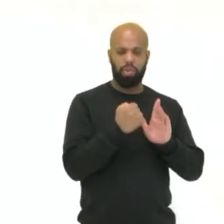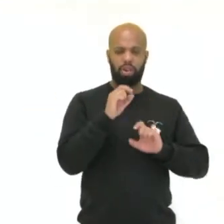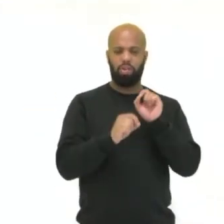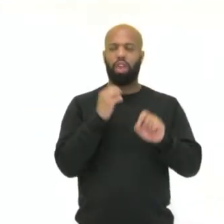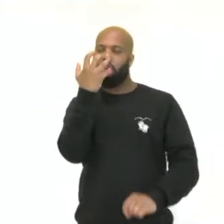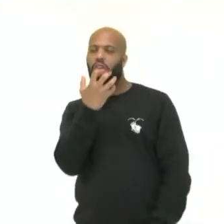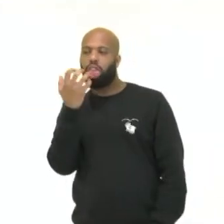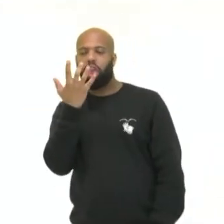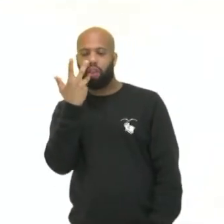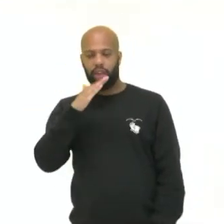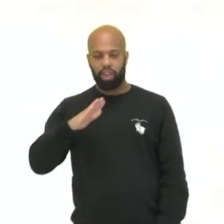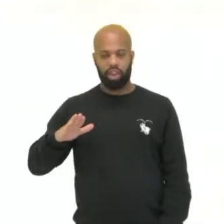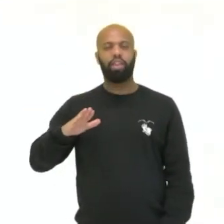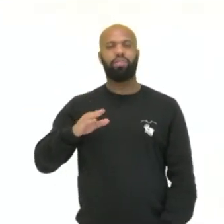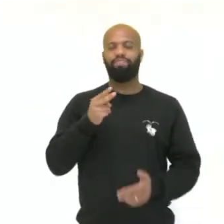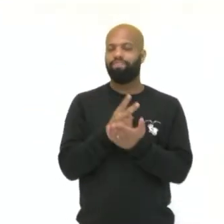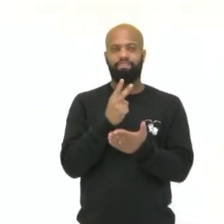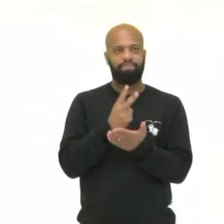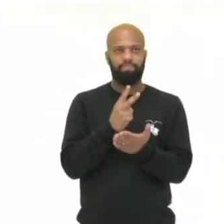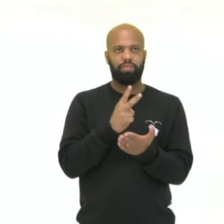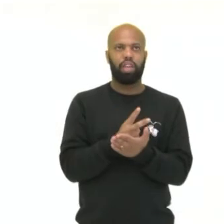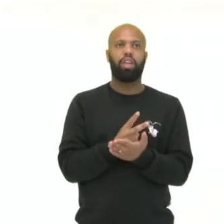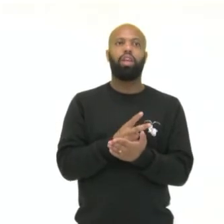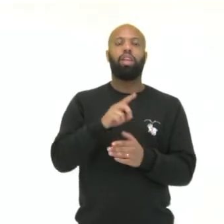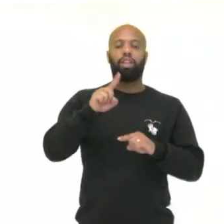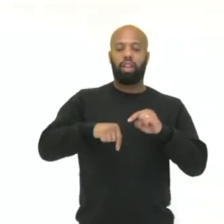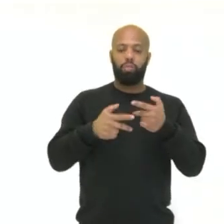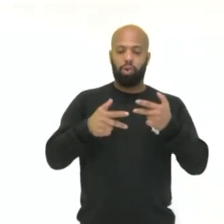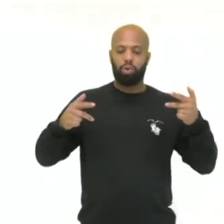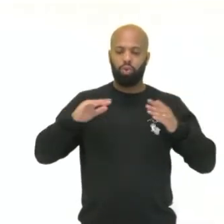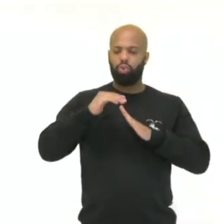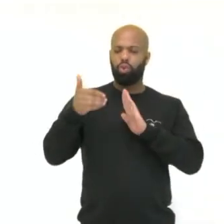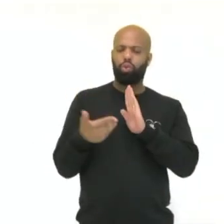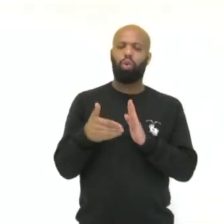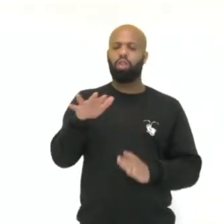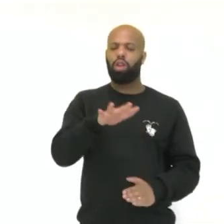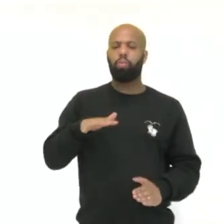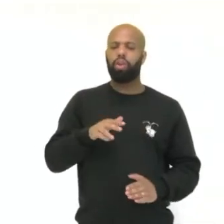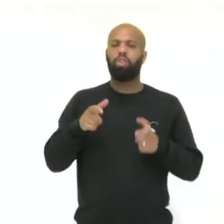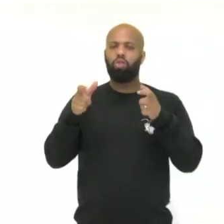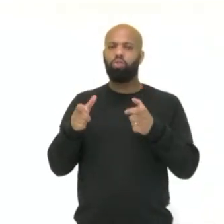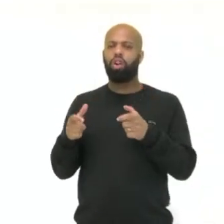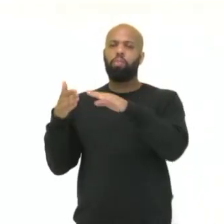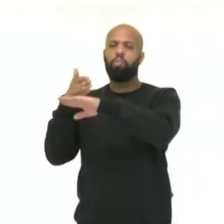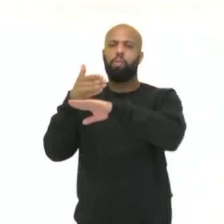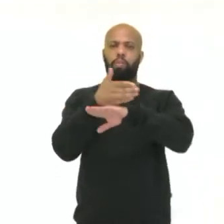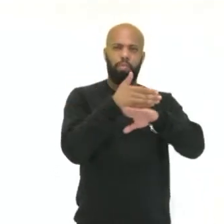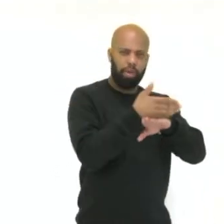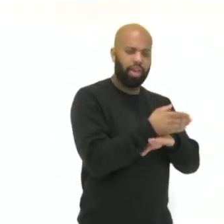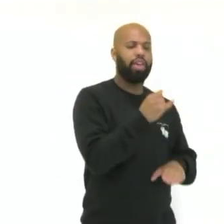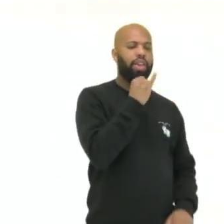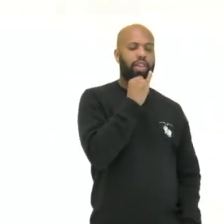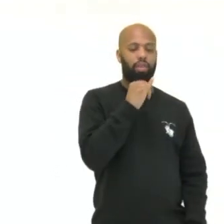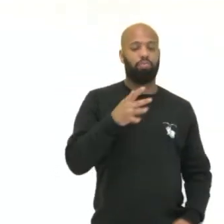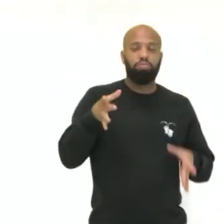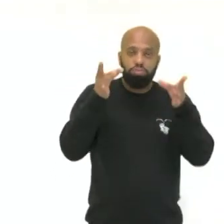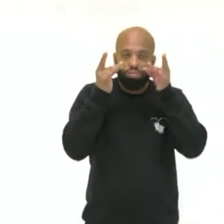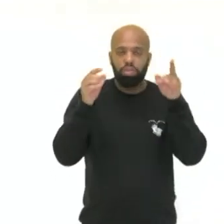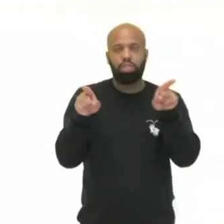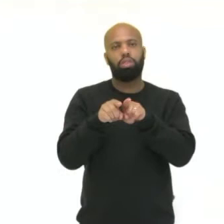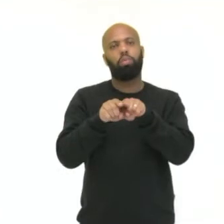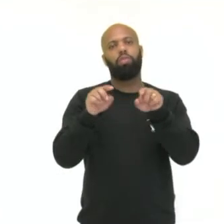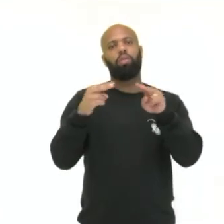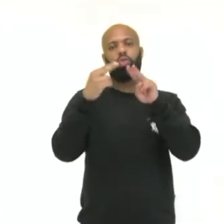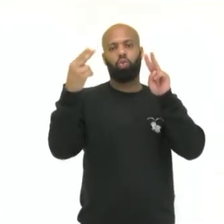as crianças em 360 graus, com o produto em todos os ambientes por onde circulam, sejam eles físicos ou virtuais.